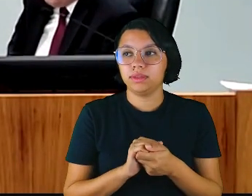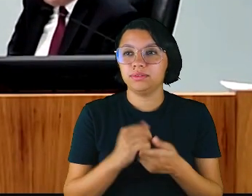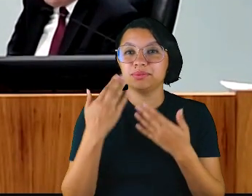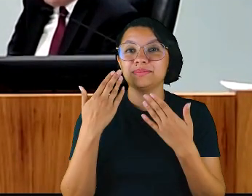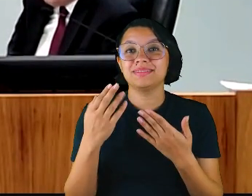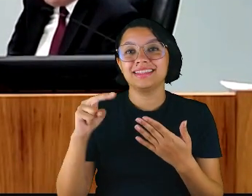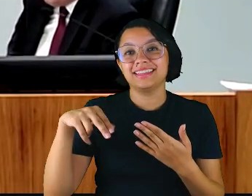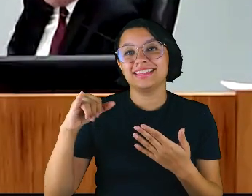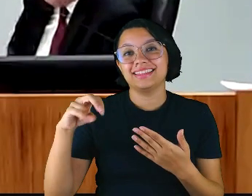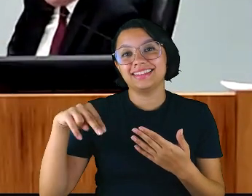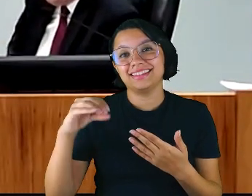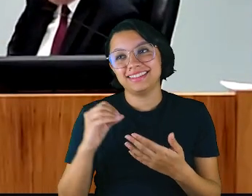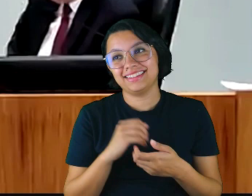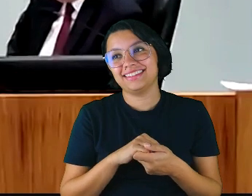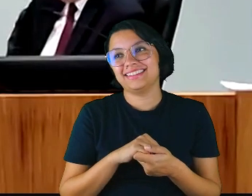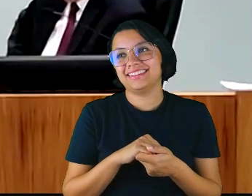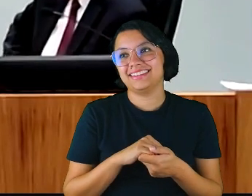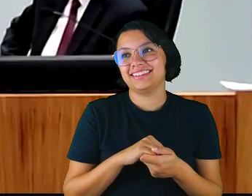encaminhamento. Obrigado, Nino.